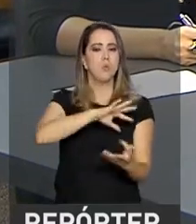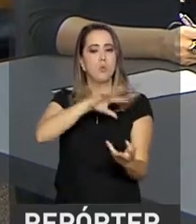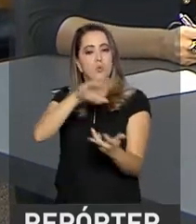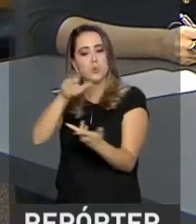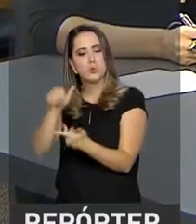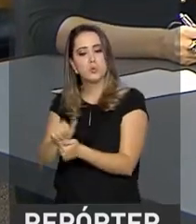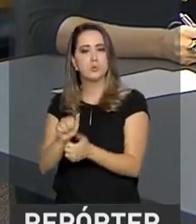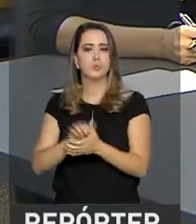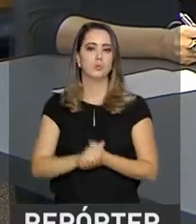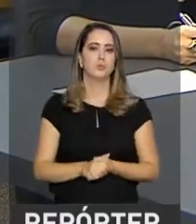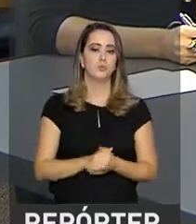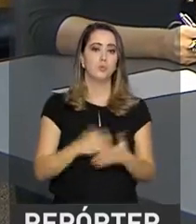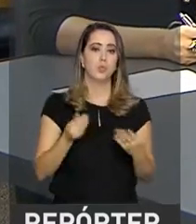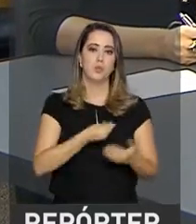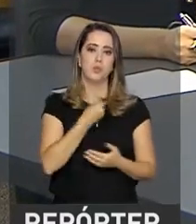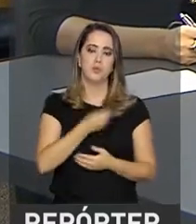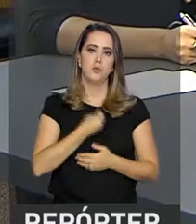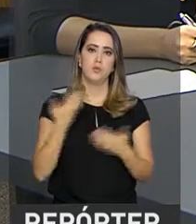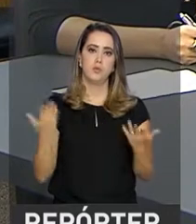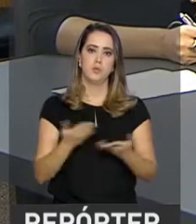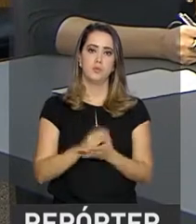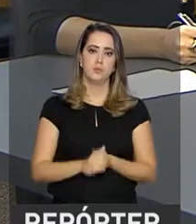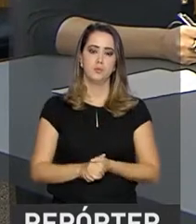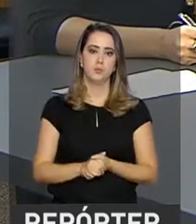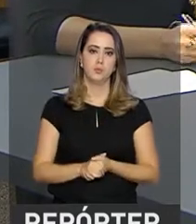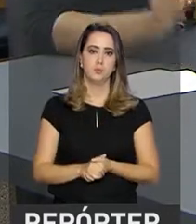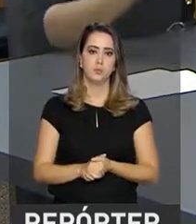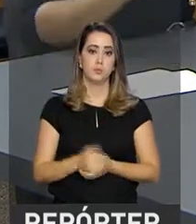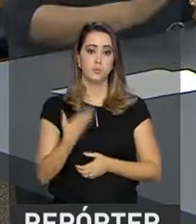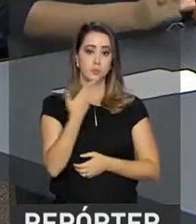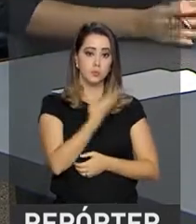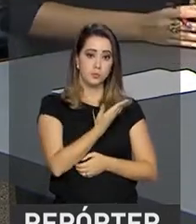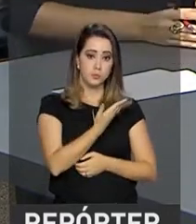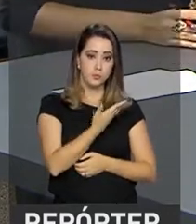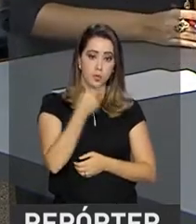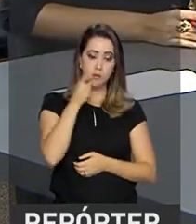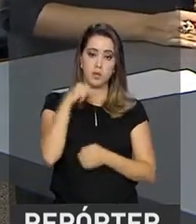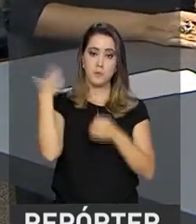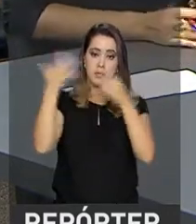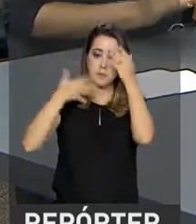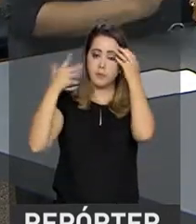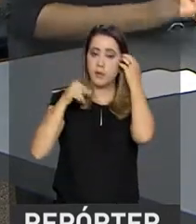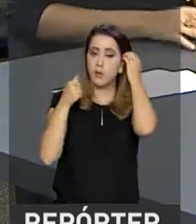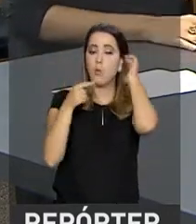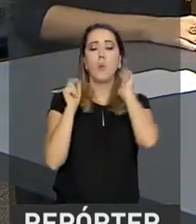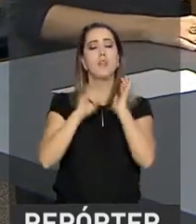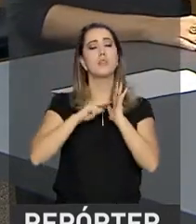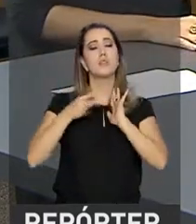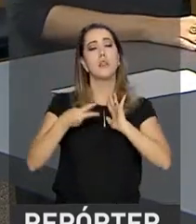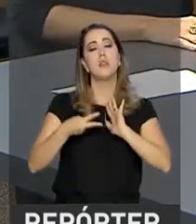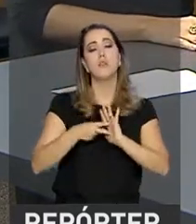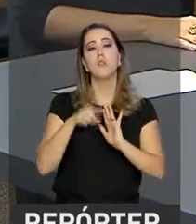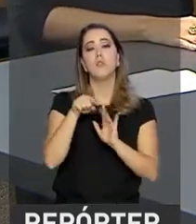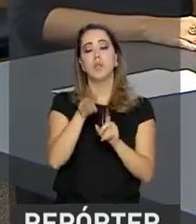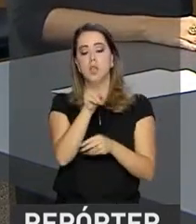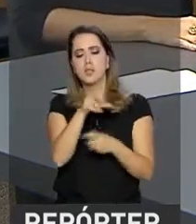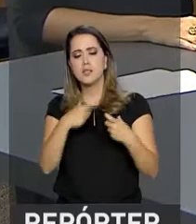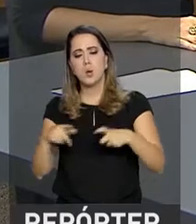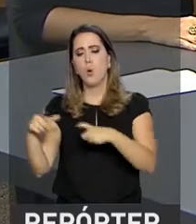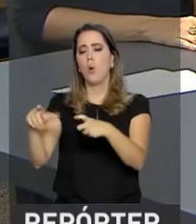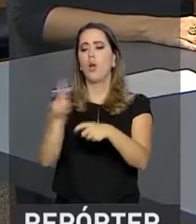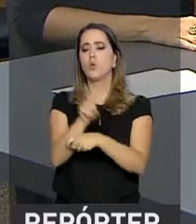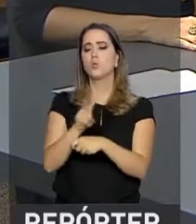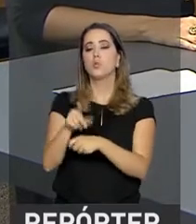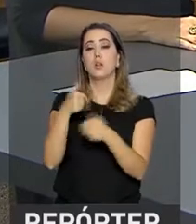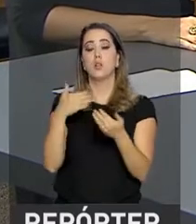nação mundial ao gringo pablo um dia bem pra explicar pra gente o que significa nós vamos conversar ao vivo aqui no estúdio com o ministro